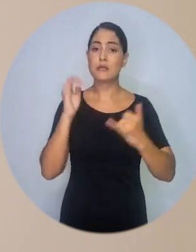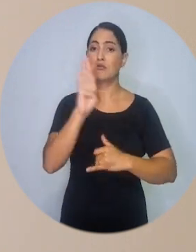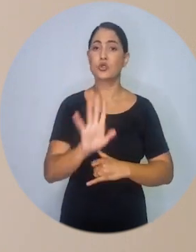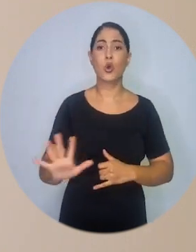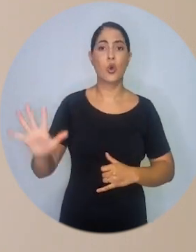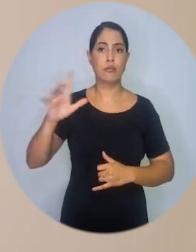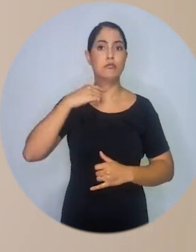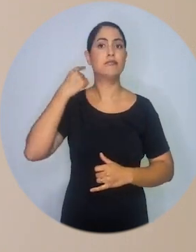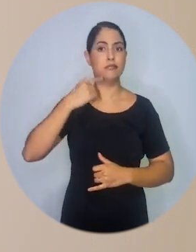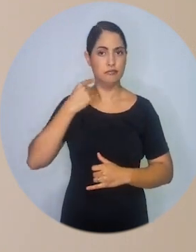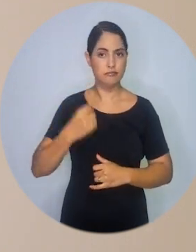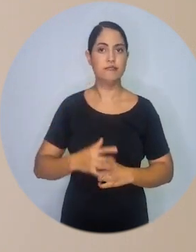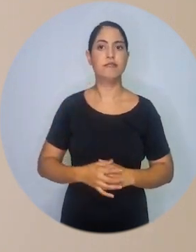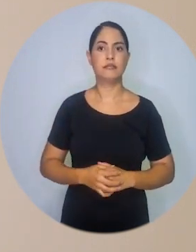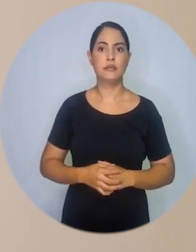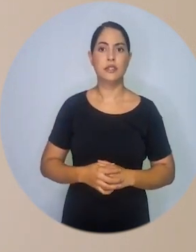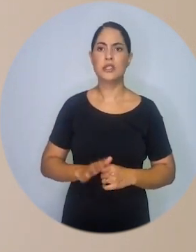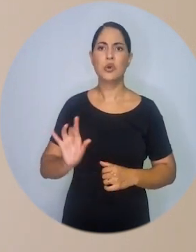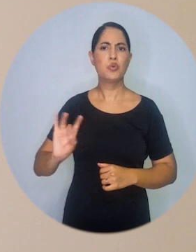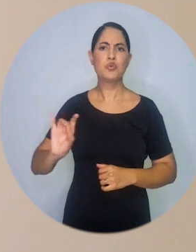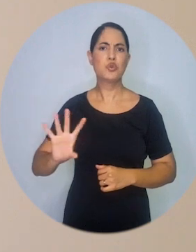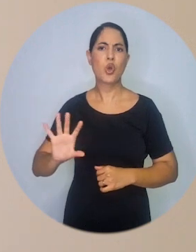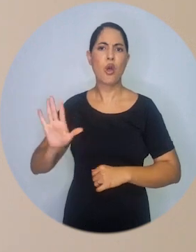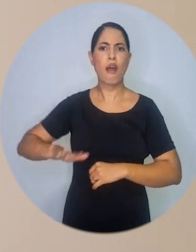toda a advocacia do país, para além das